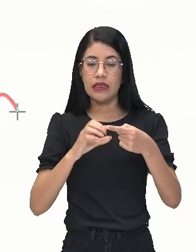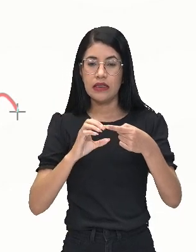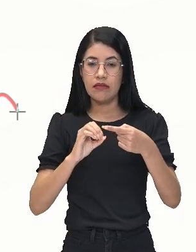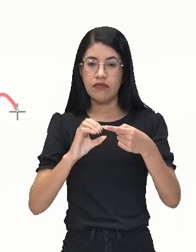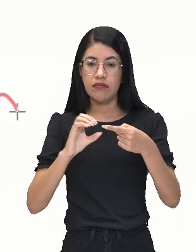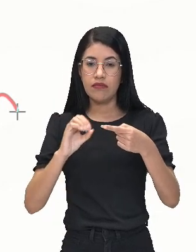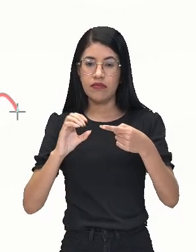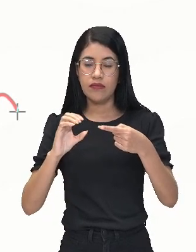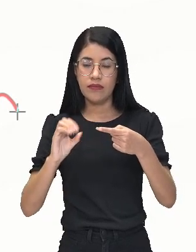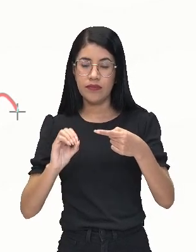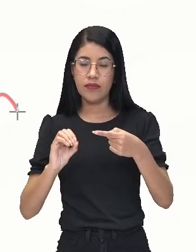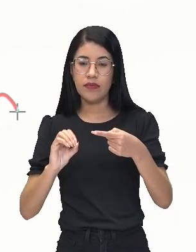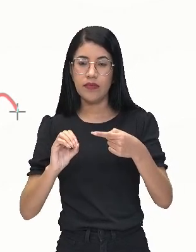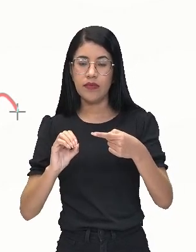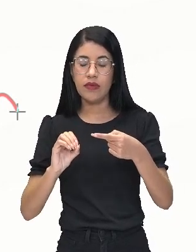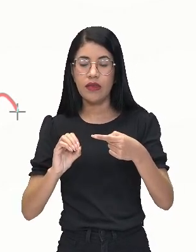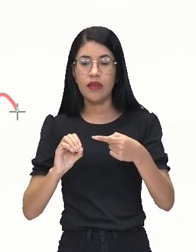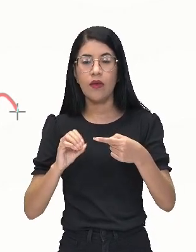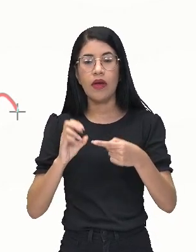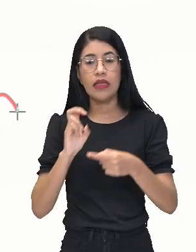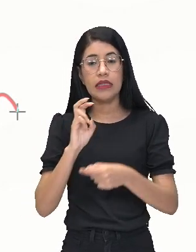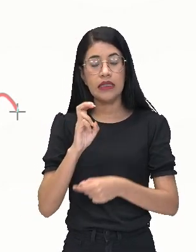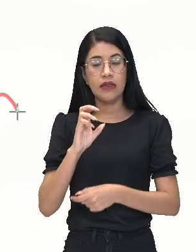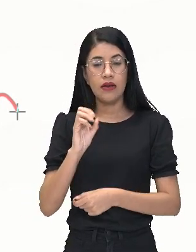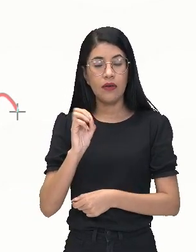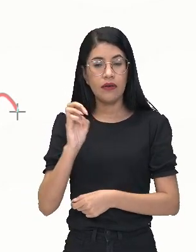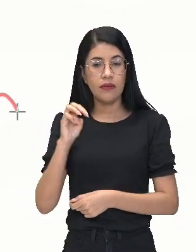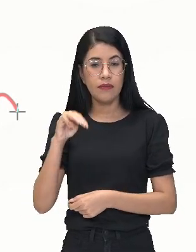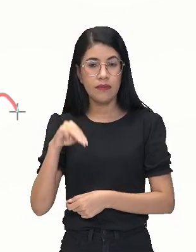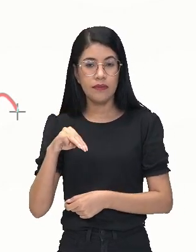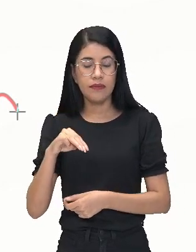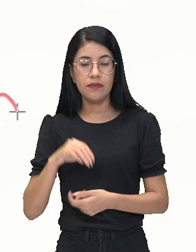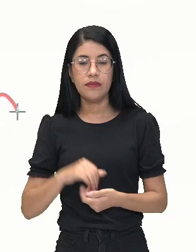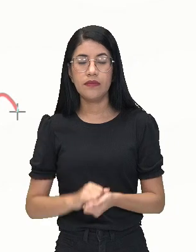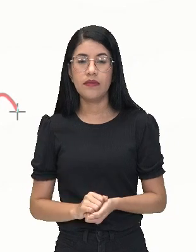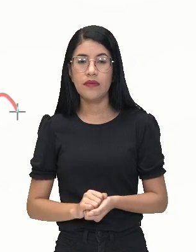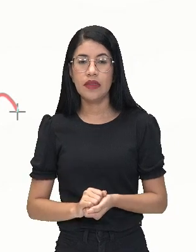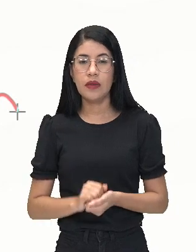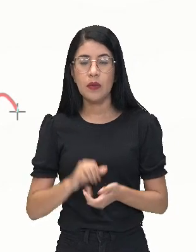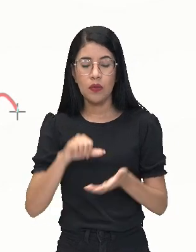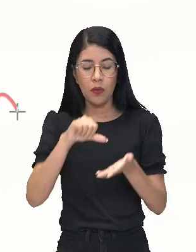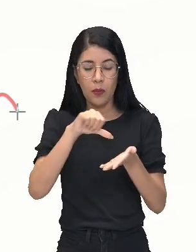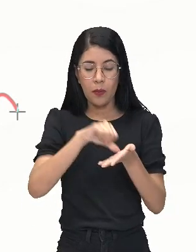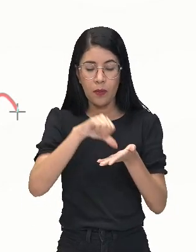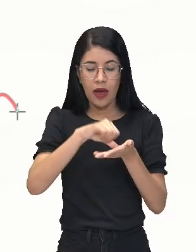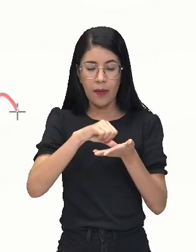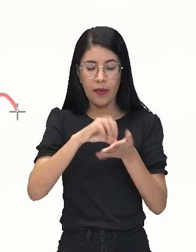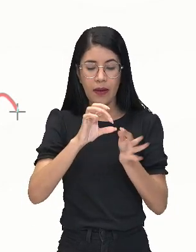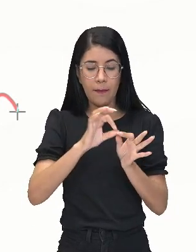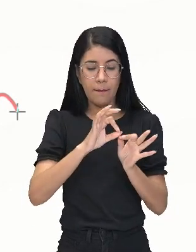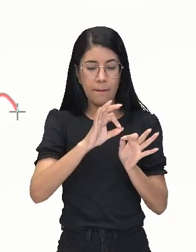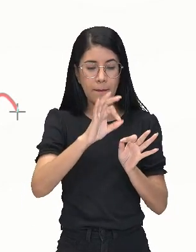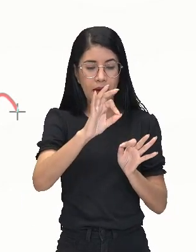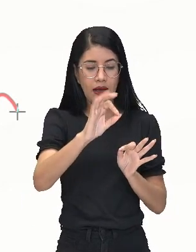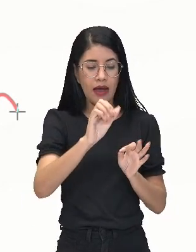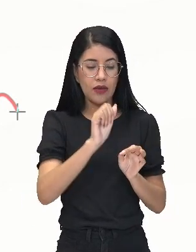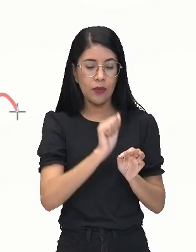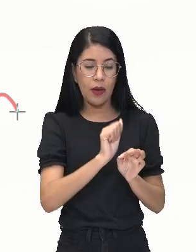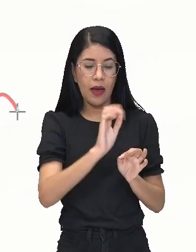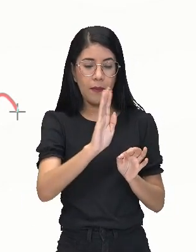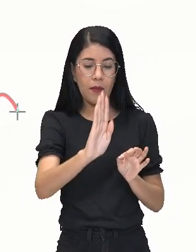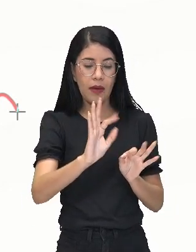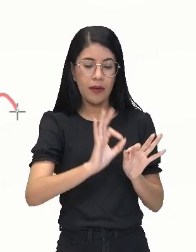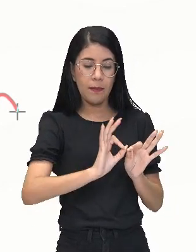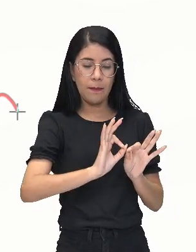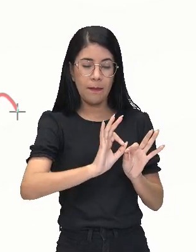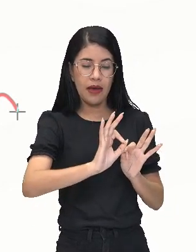50 metros. Então, se você vai lá no mapa e for medir a distância do ponto A para o ponto B, e